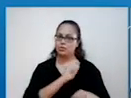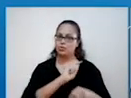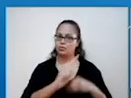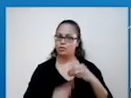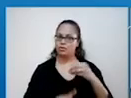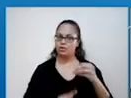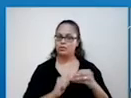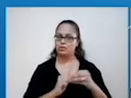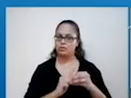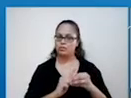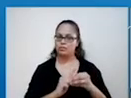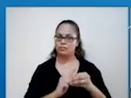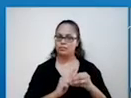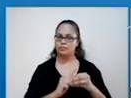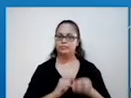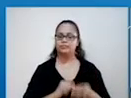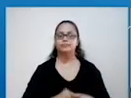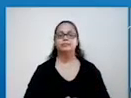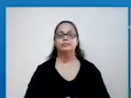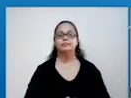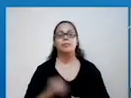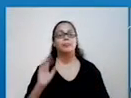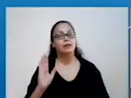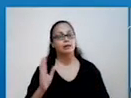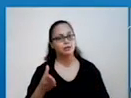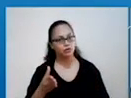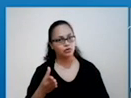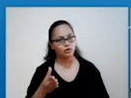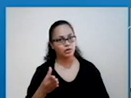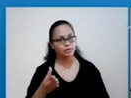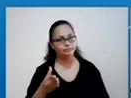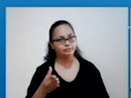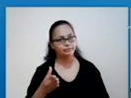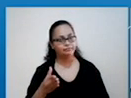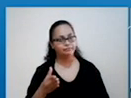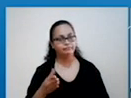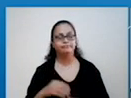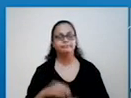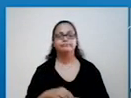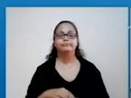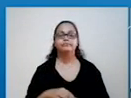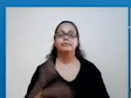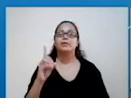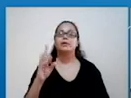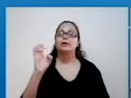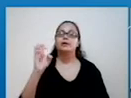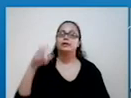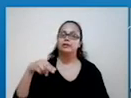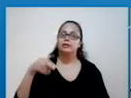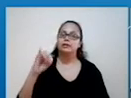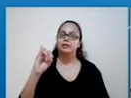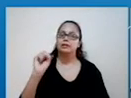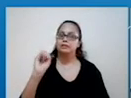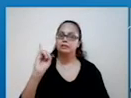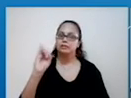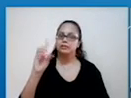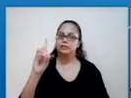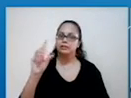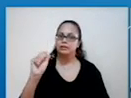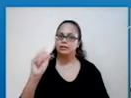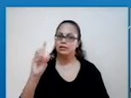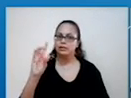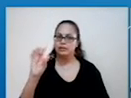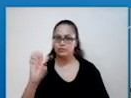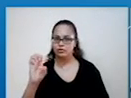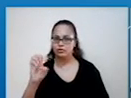de massa. Já as propriedades físicas, como densidade, temperatura de fusão